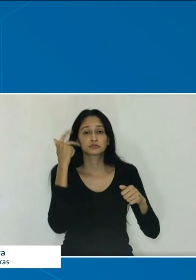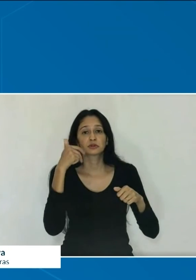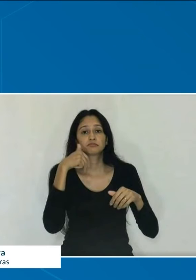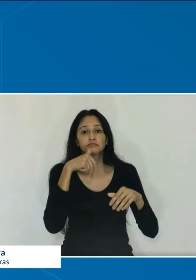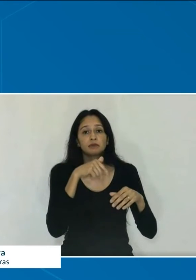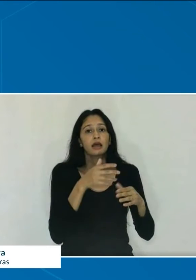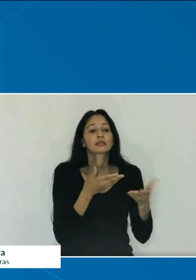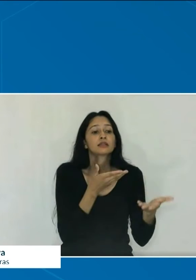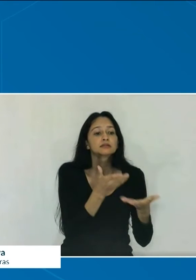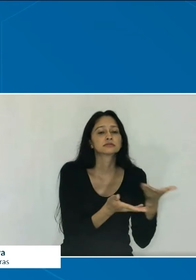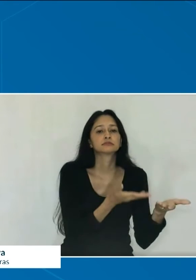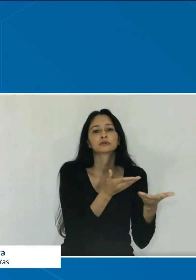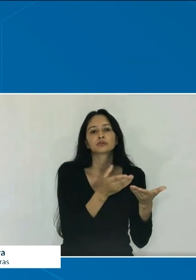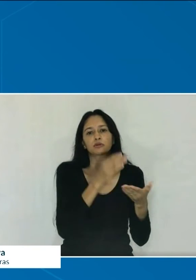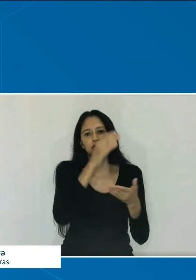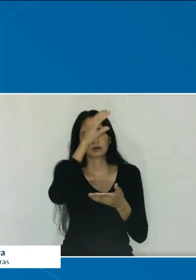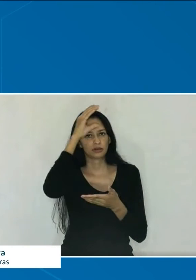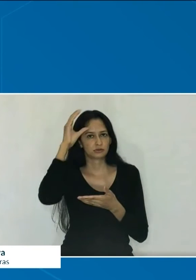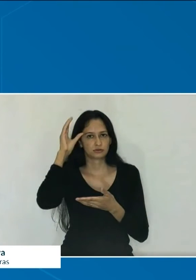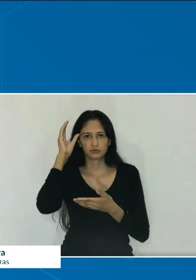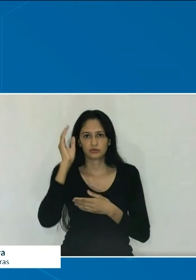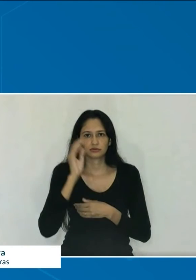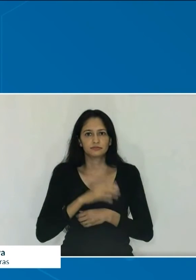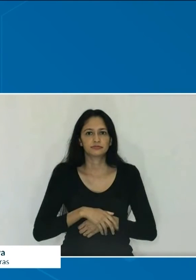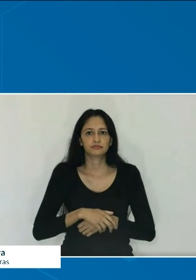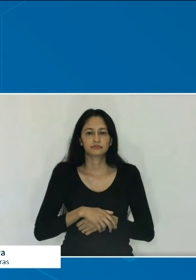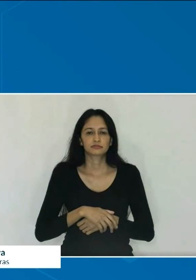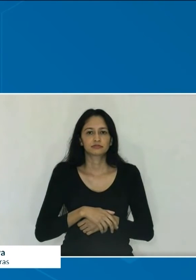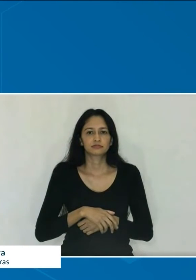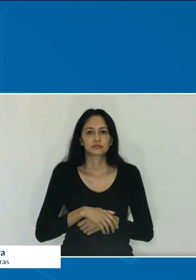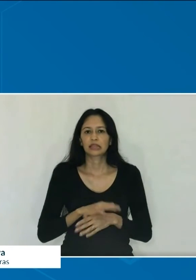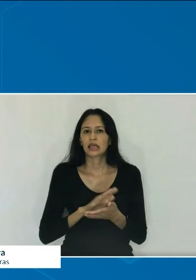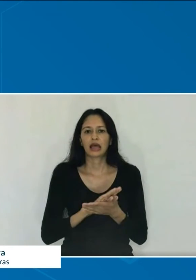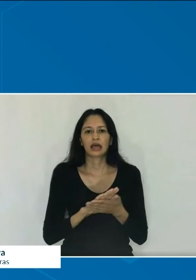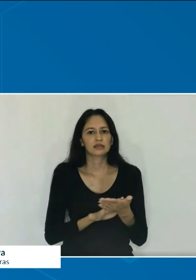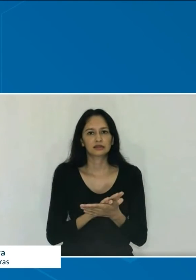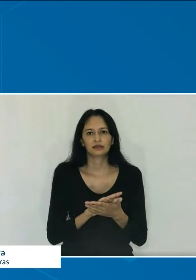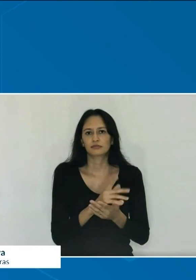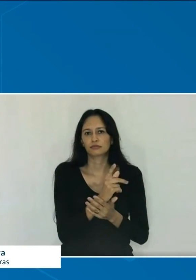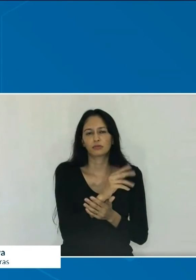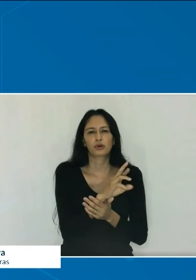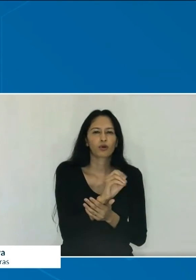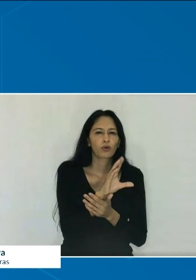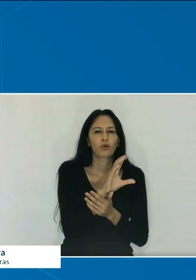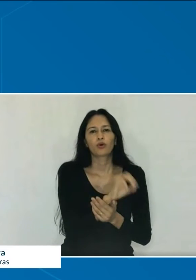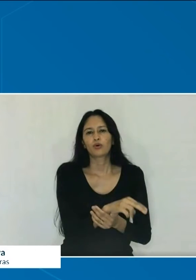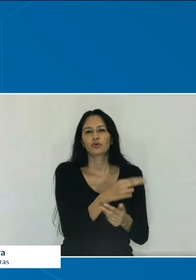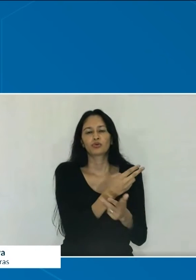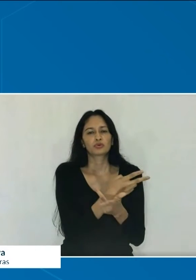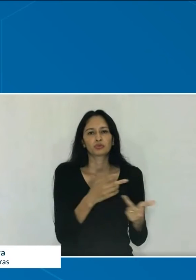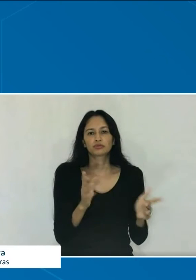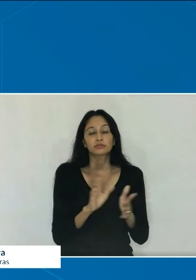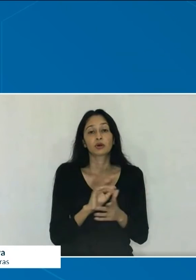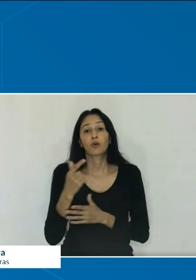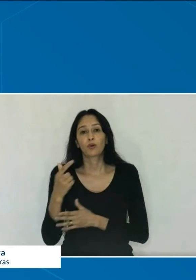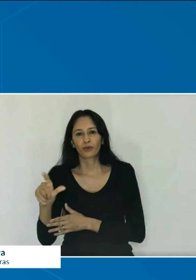atenção ao cliente, né? Você só tem um saque, um Procon, nada aí, né? Mas diferente das empresas de transporte de carga, quer dizer que a carga tem mais privilégios